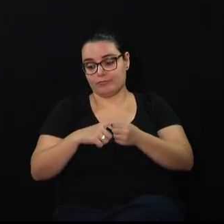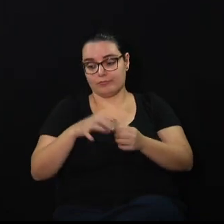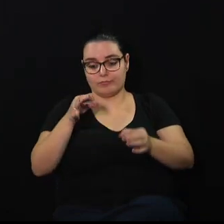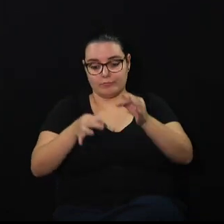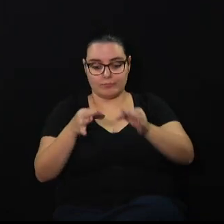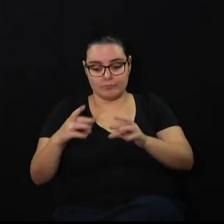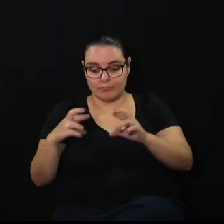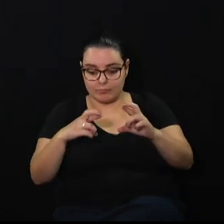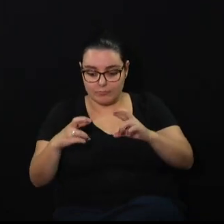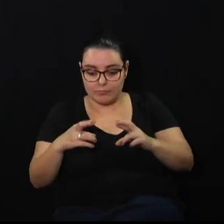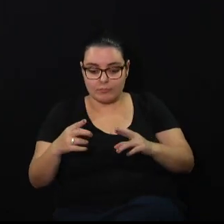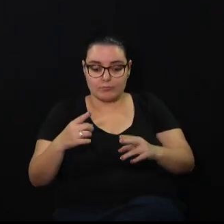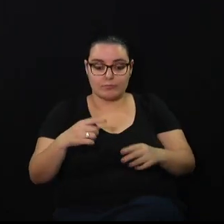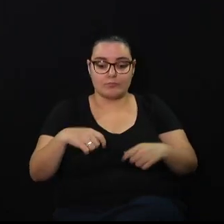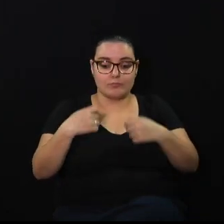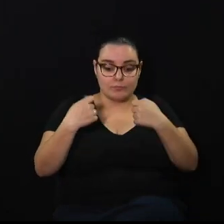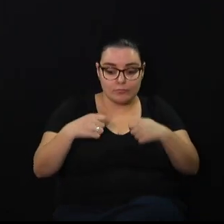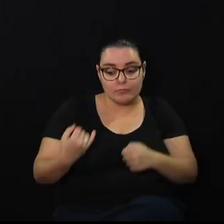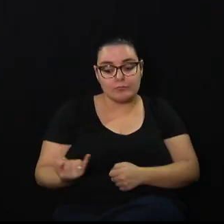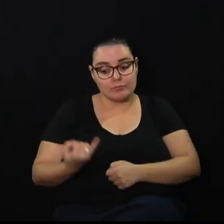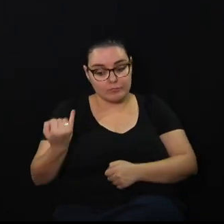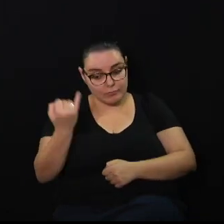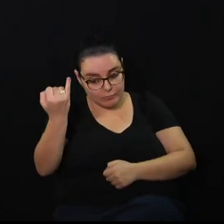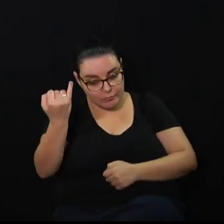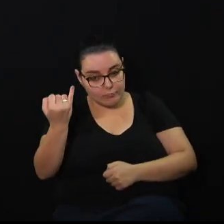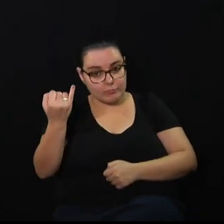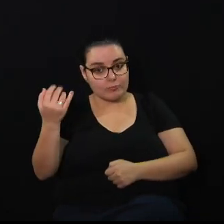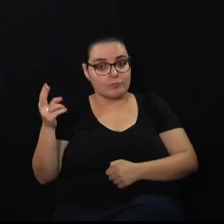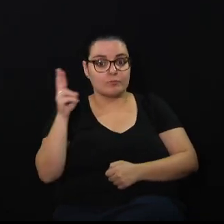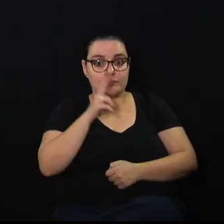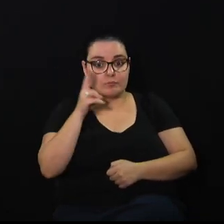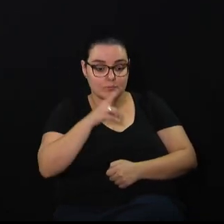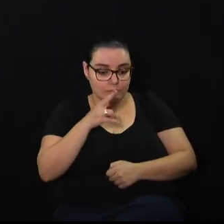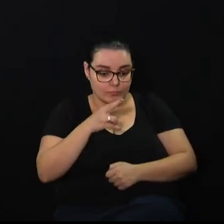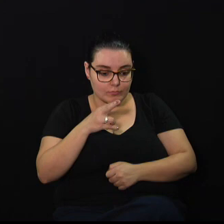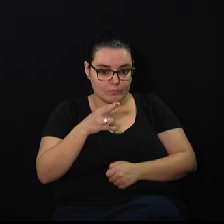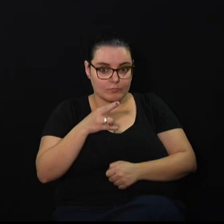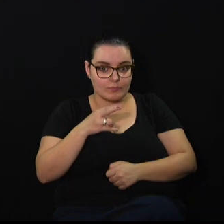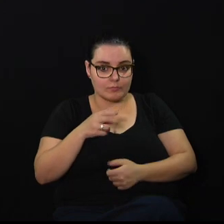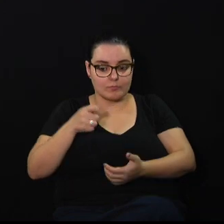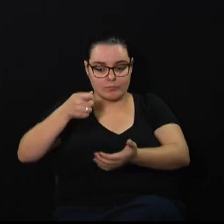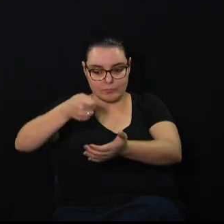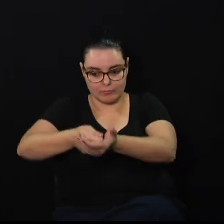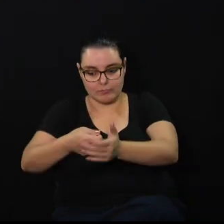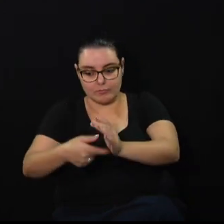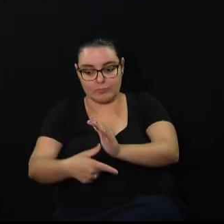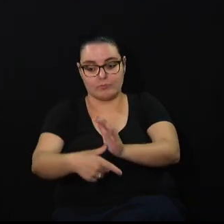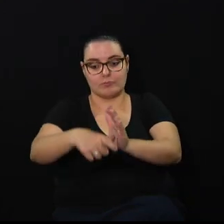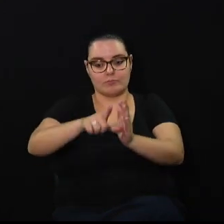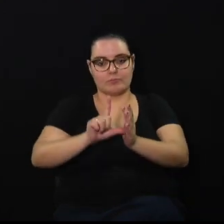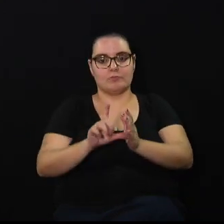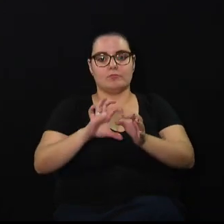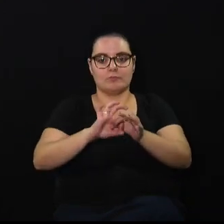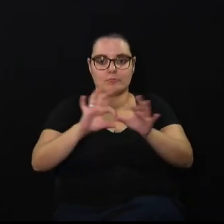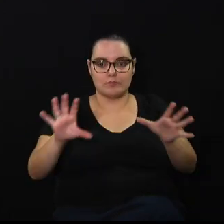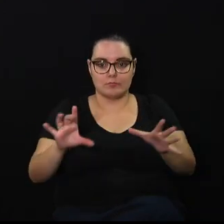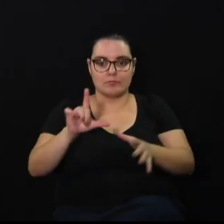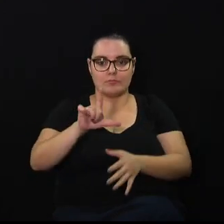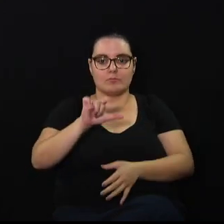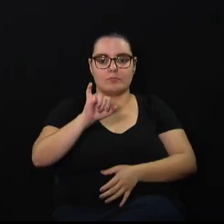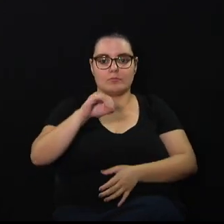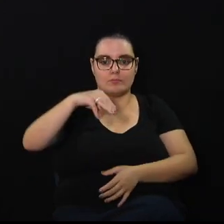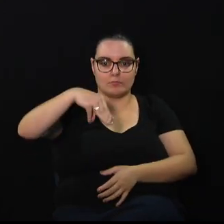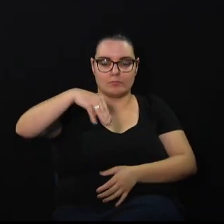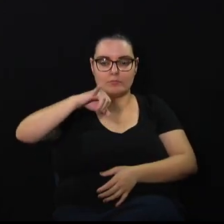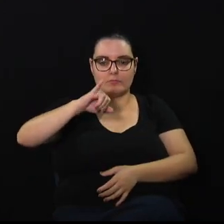vendo a necessidade ea urgência do caso ele antecipar essa decisão e concede essa liminar essa urna